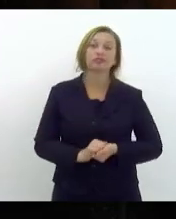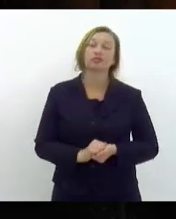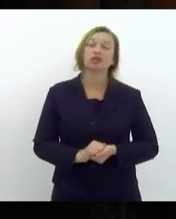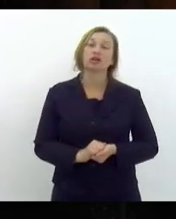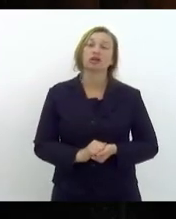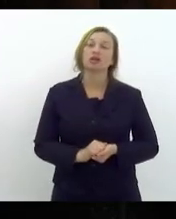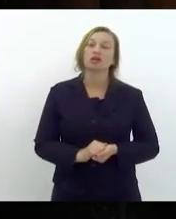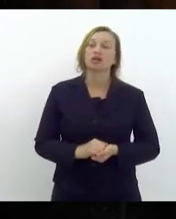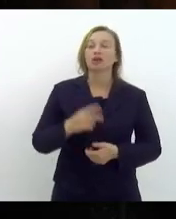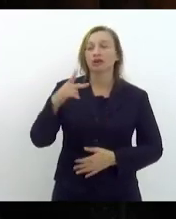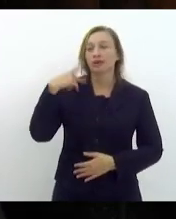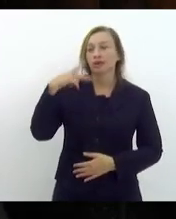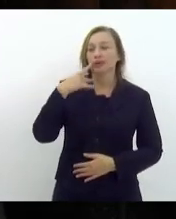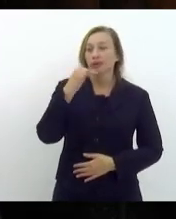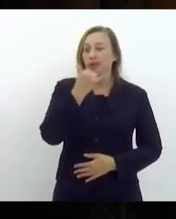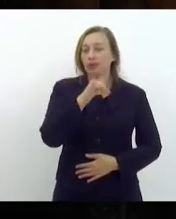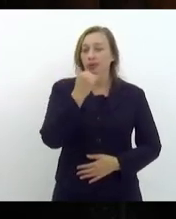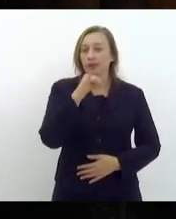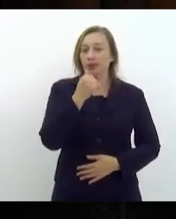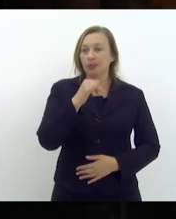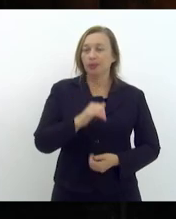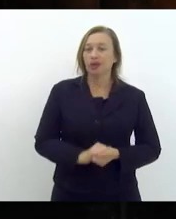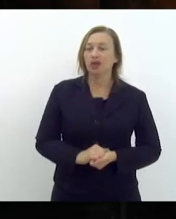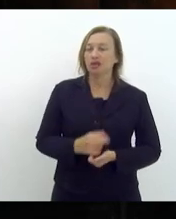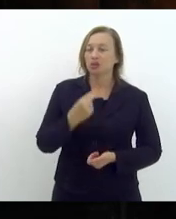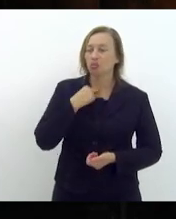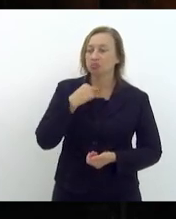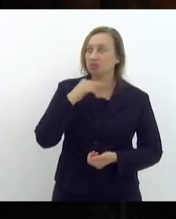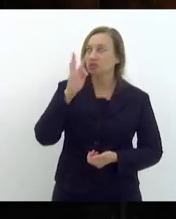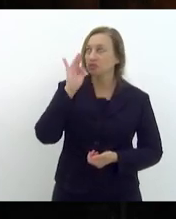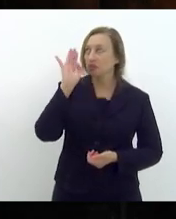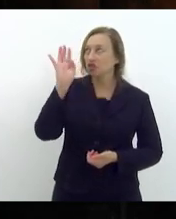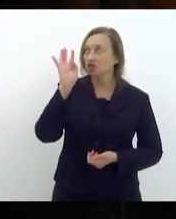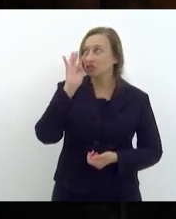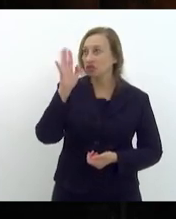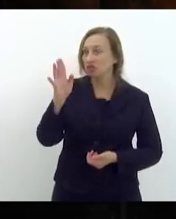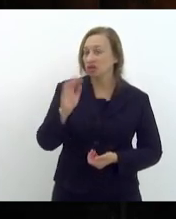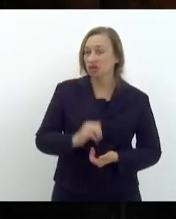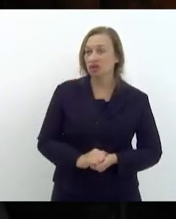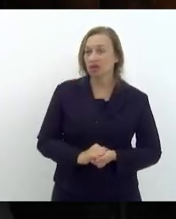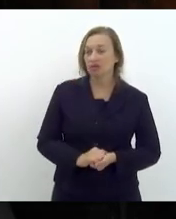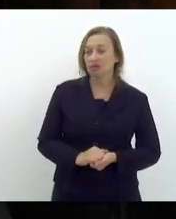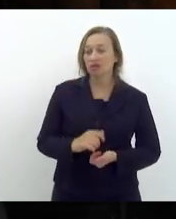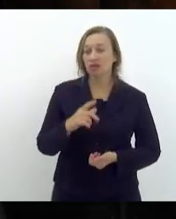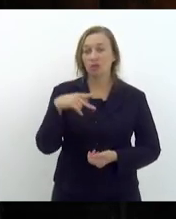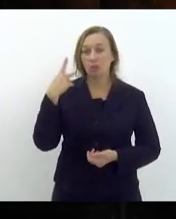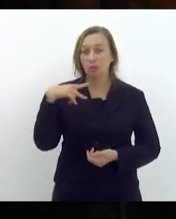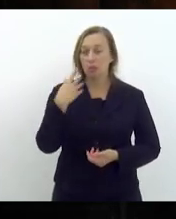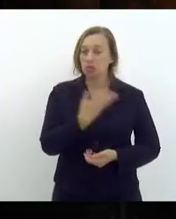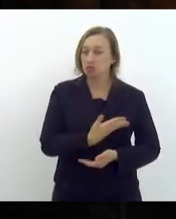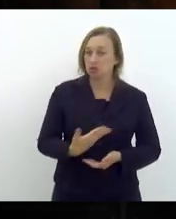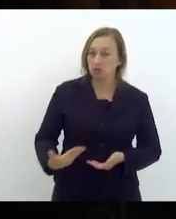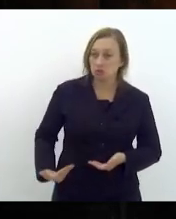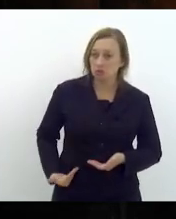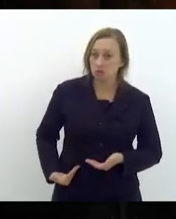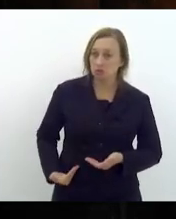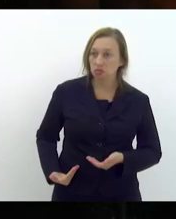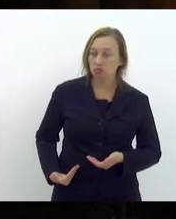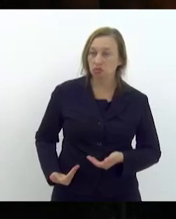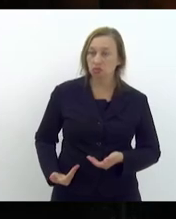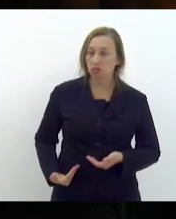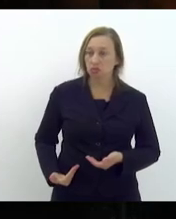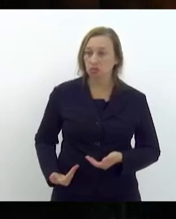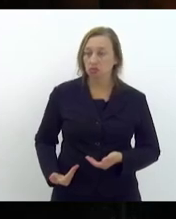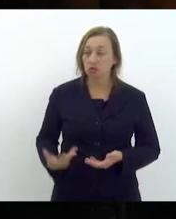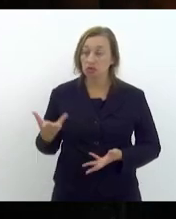e o Parlamento Fluminense não pode imaginar que vão ter políticas públicas universais